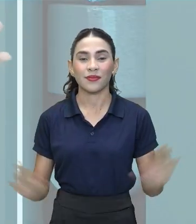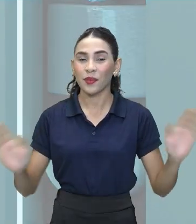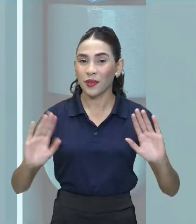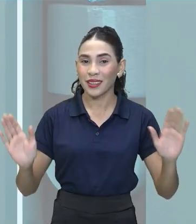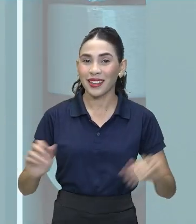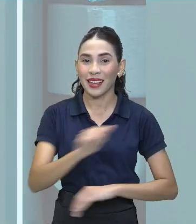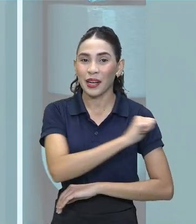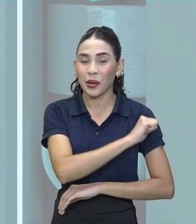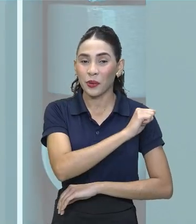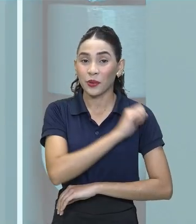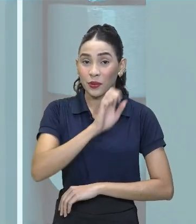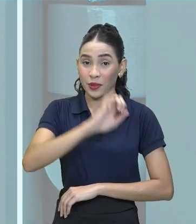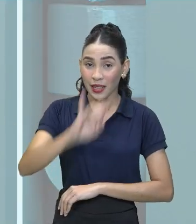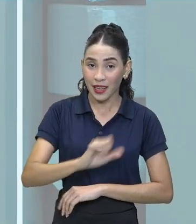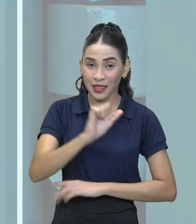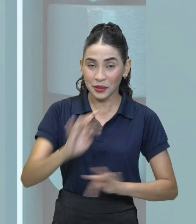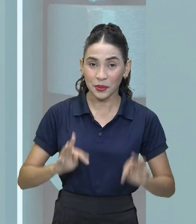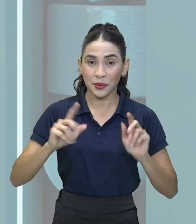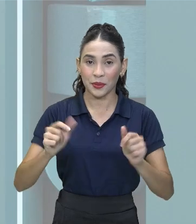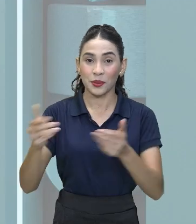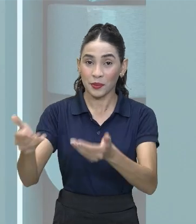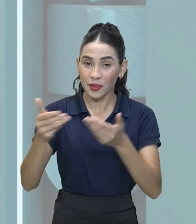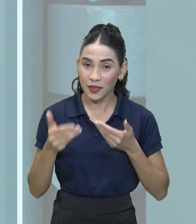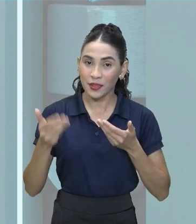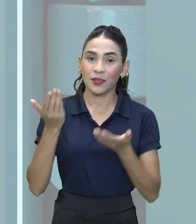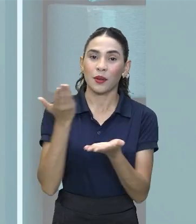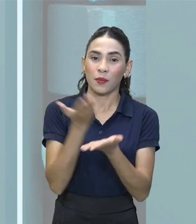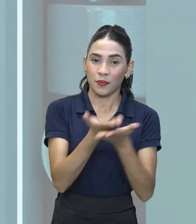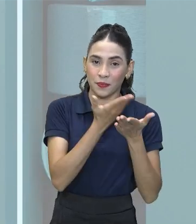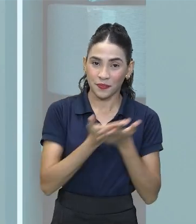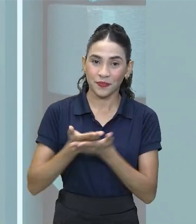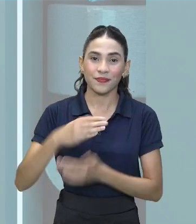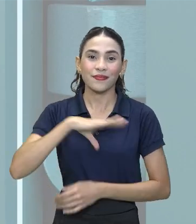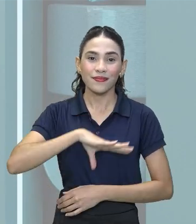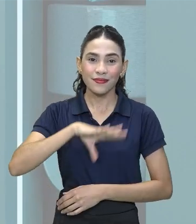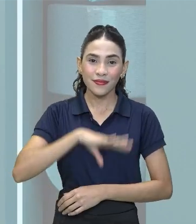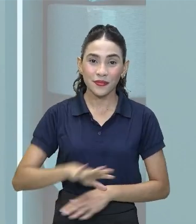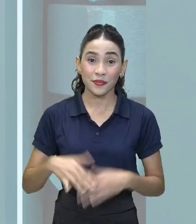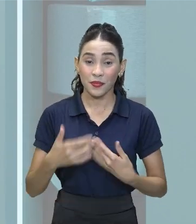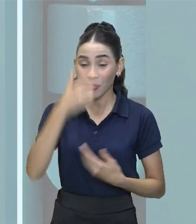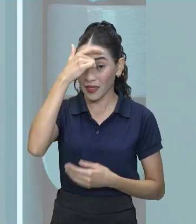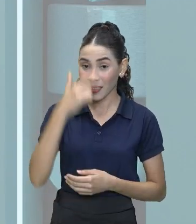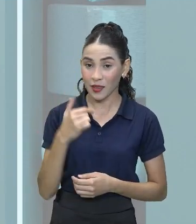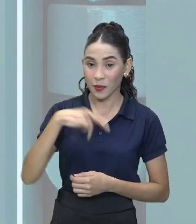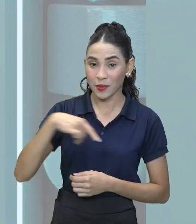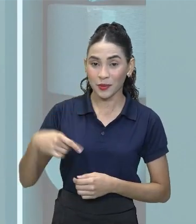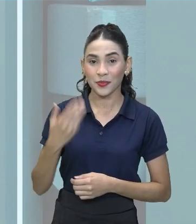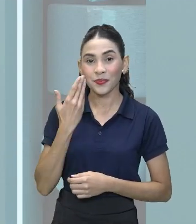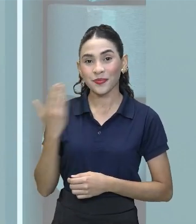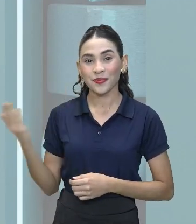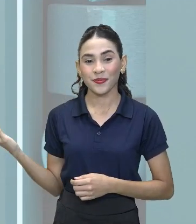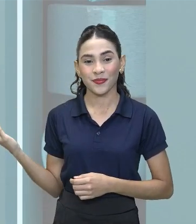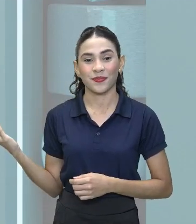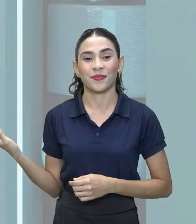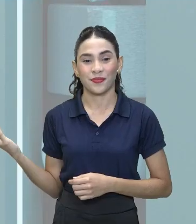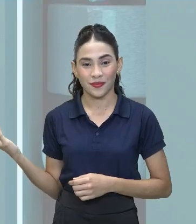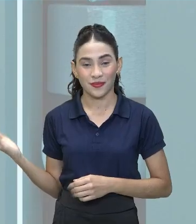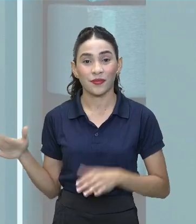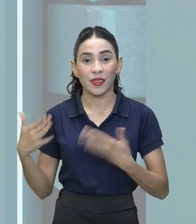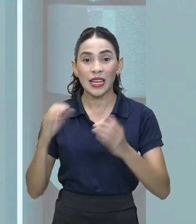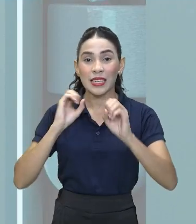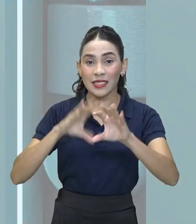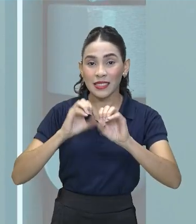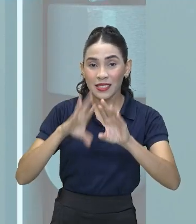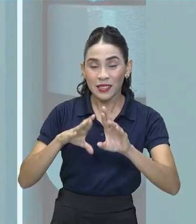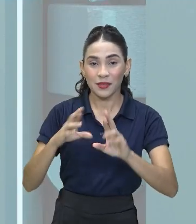Olá, queridos alunos da EJA, sejam bem-vindos a mais um momento de língua portuguesa. Eu sou o professor Rodrigo Ribeiro,